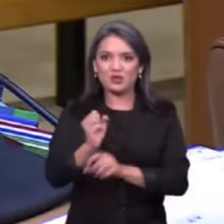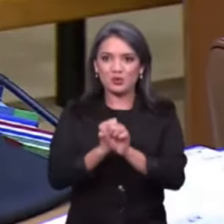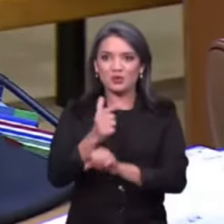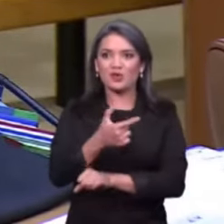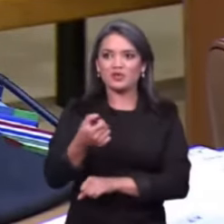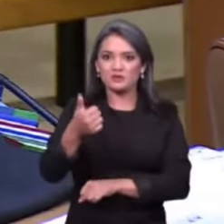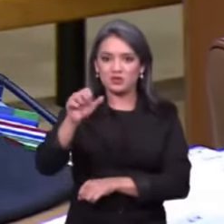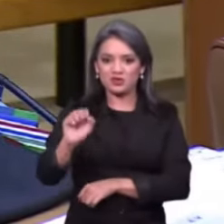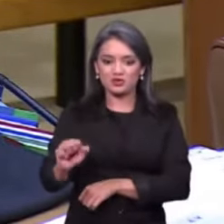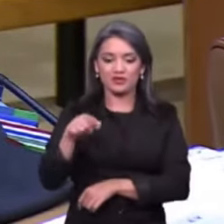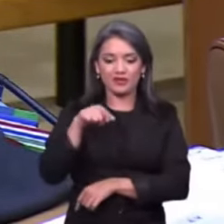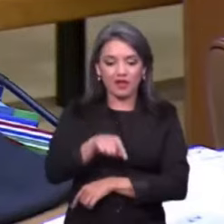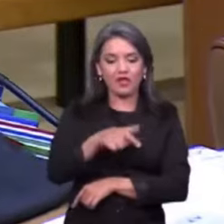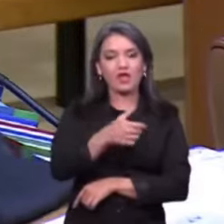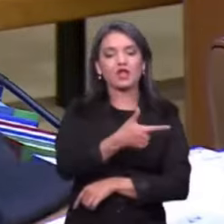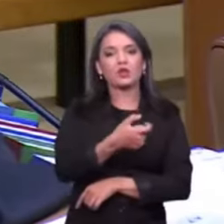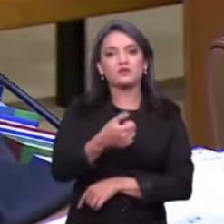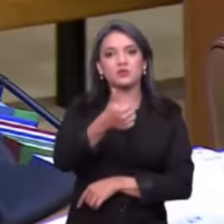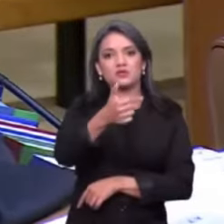a legalização,